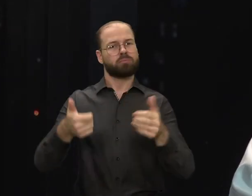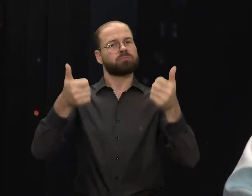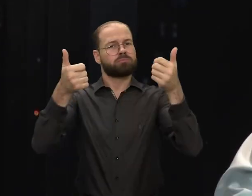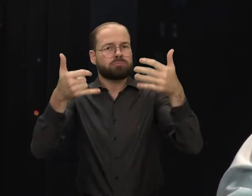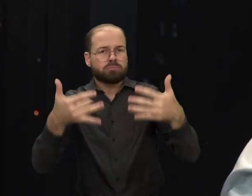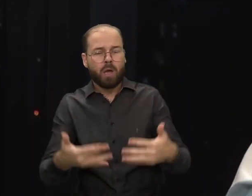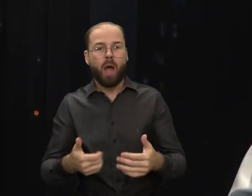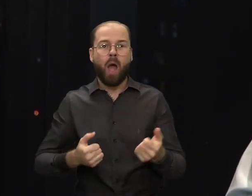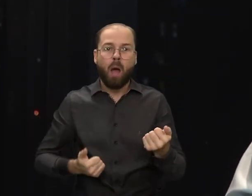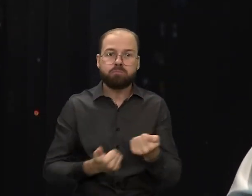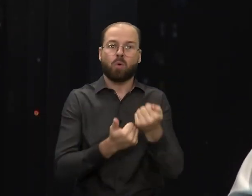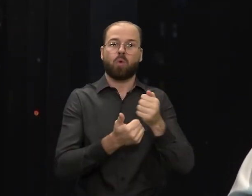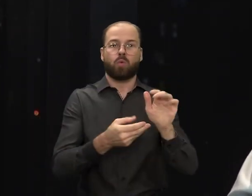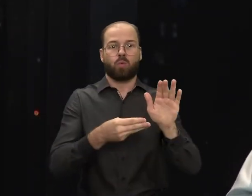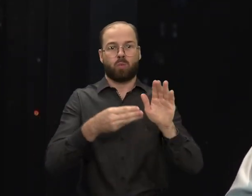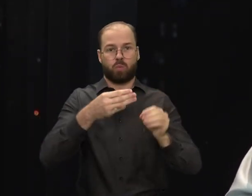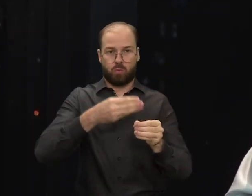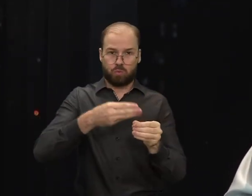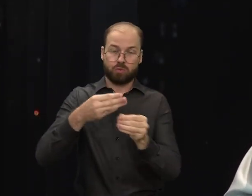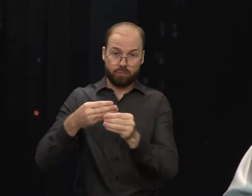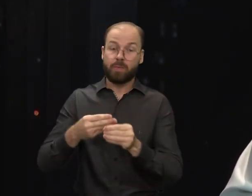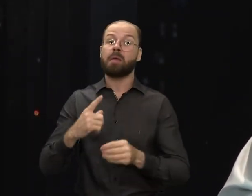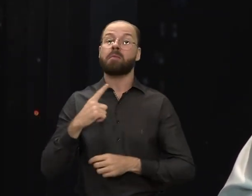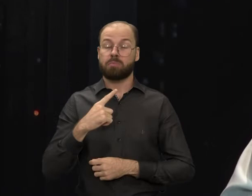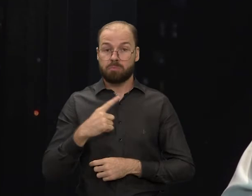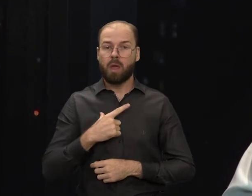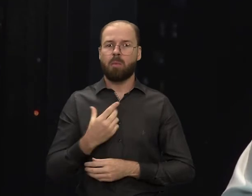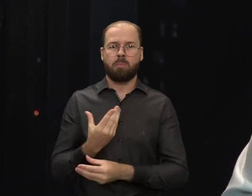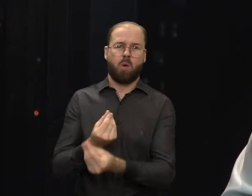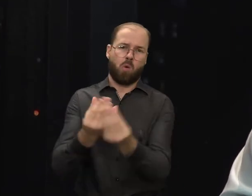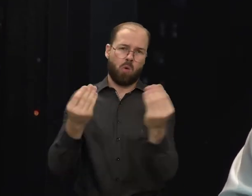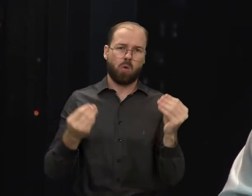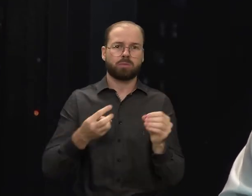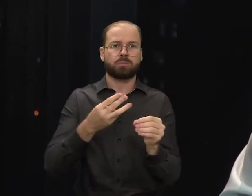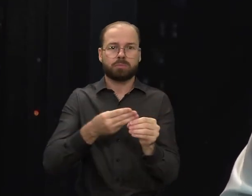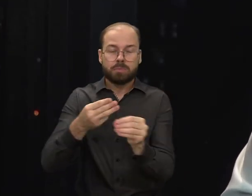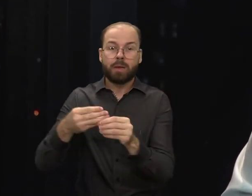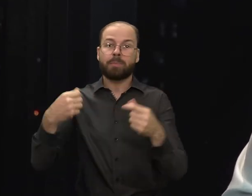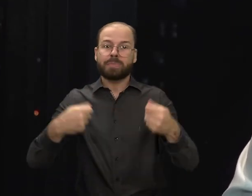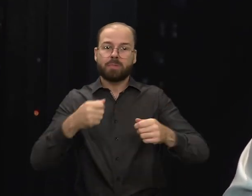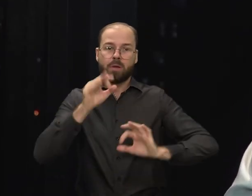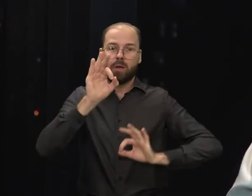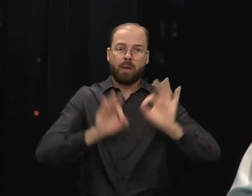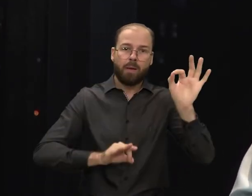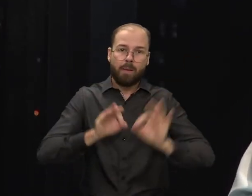né? Então, tem muito município que precisa fazer plano diretor,